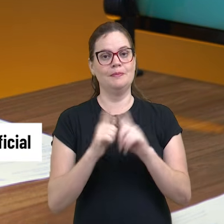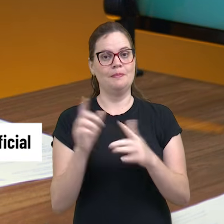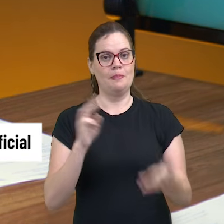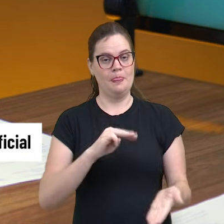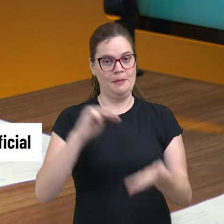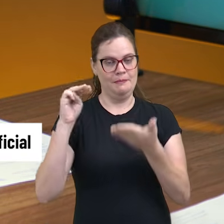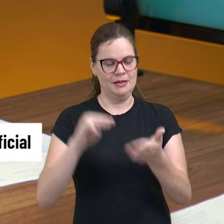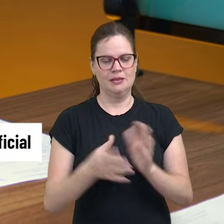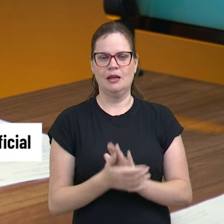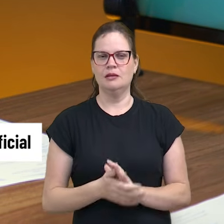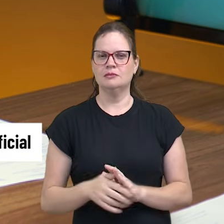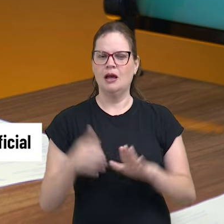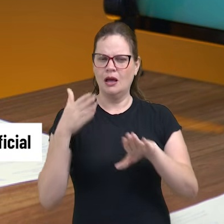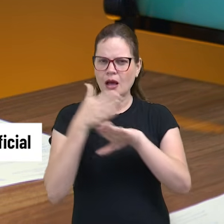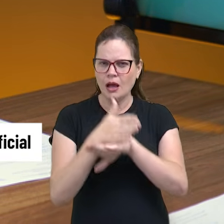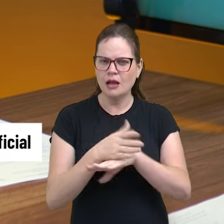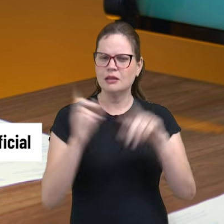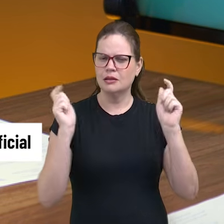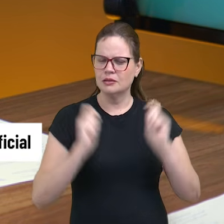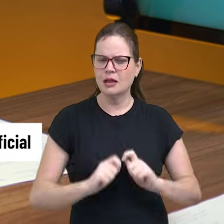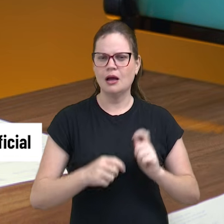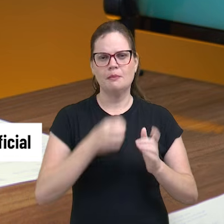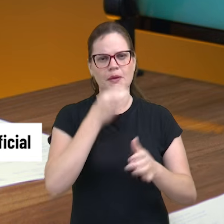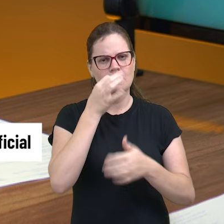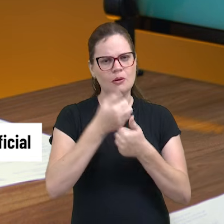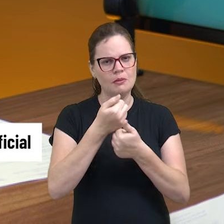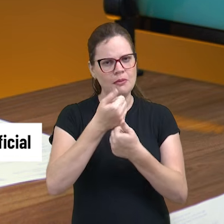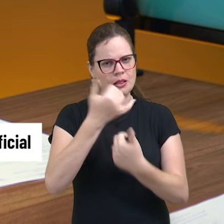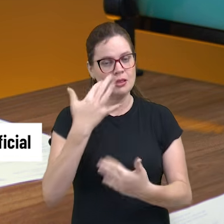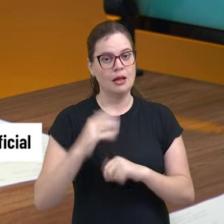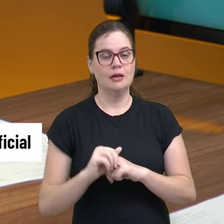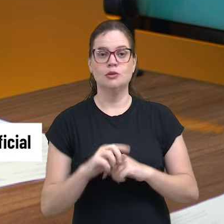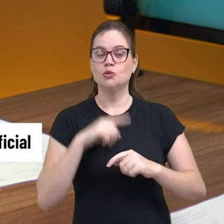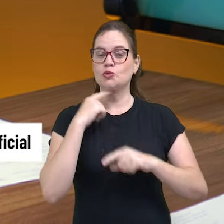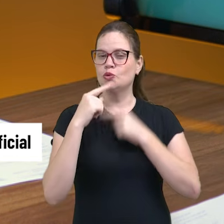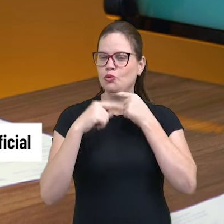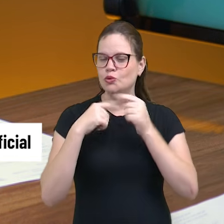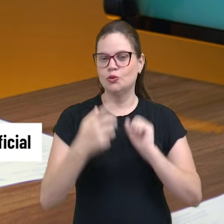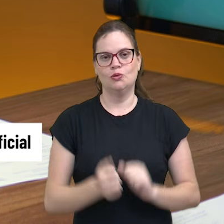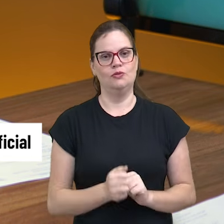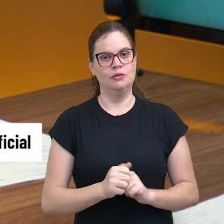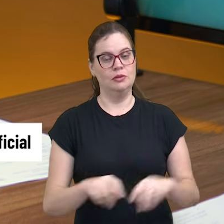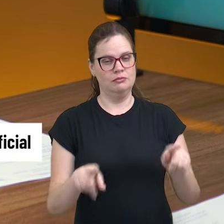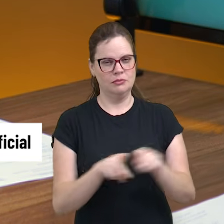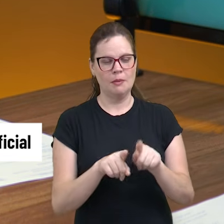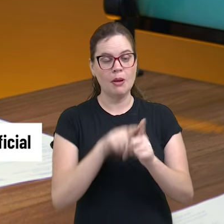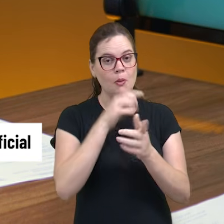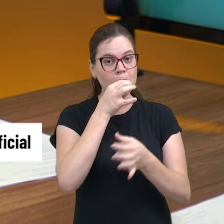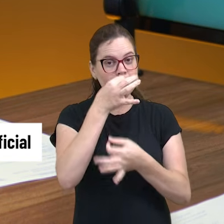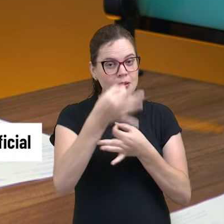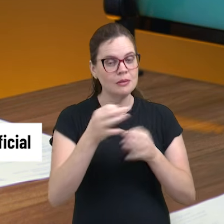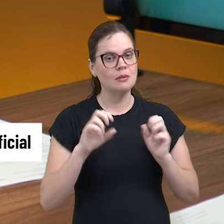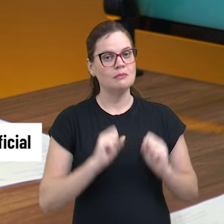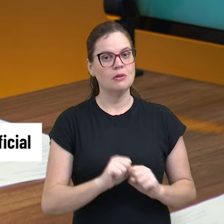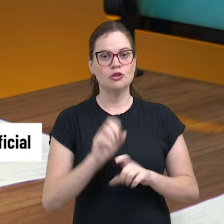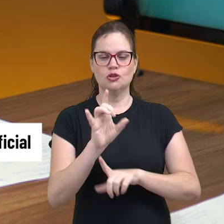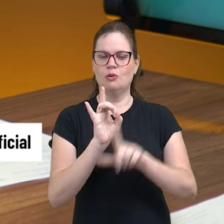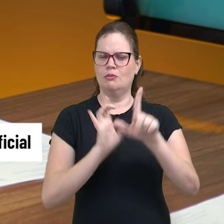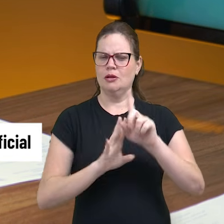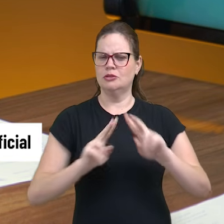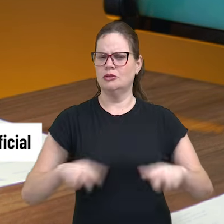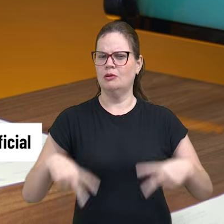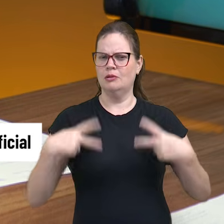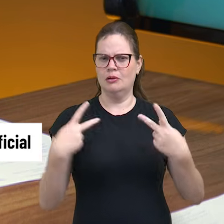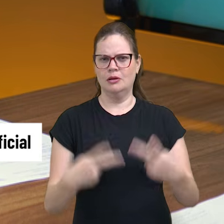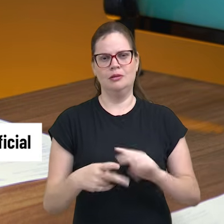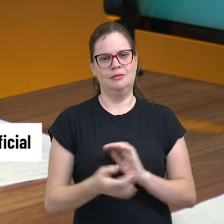da Igreja Cristã Maranata no YouTube. Lá você pode comentar, mandar suas dúvidas, fazer os